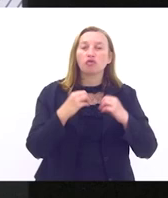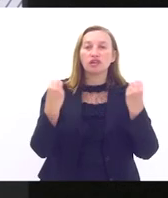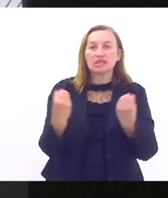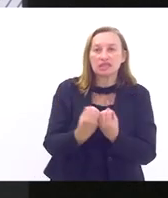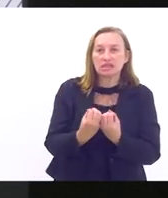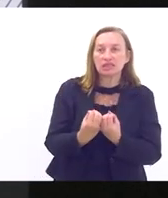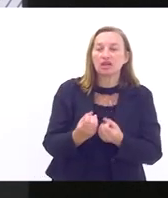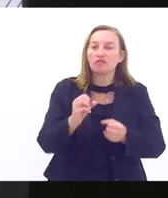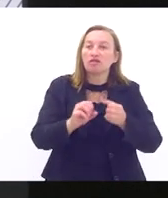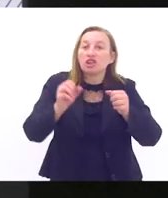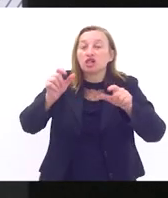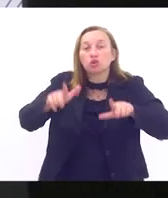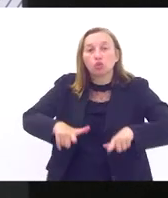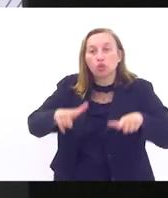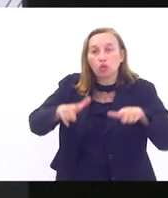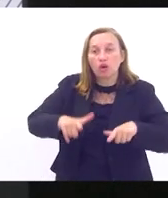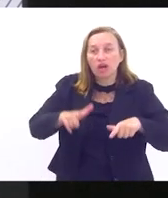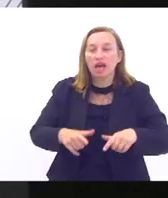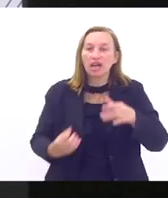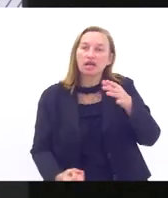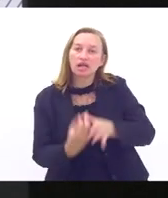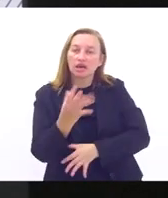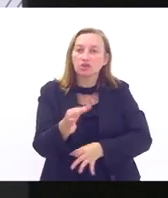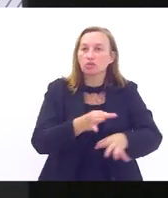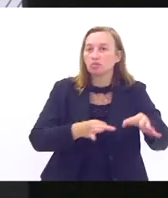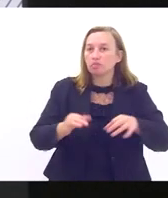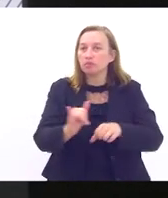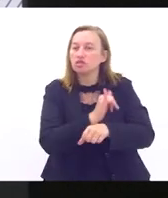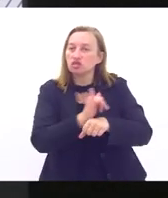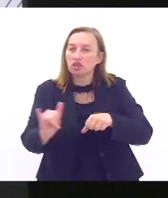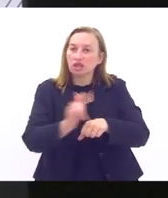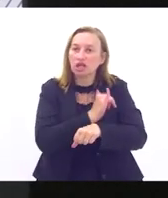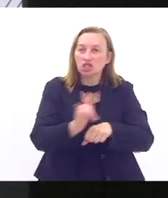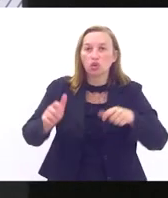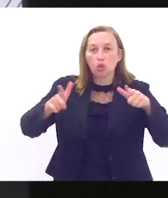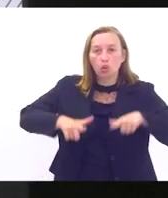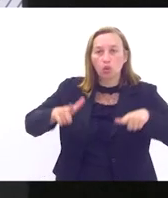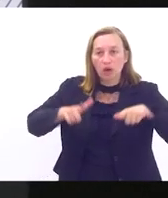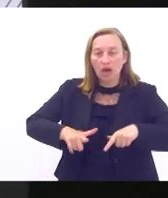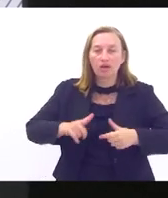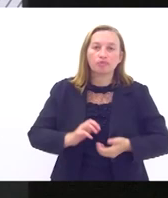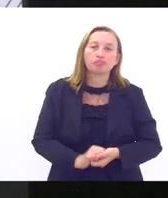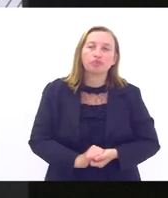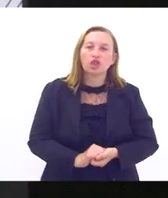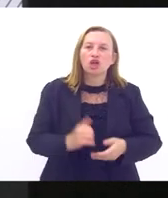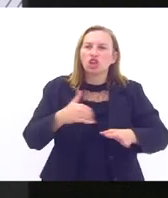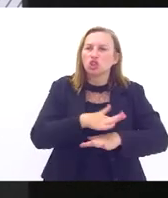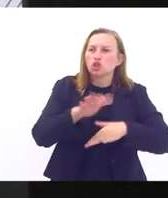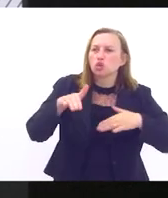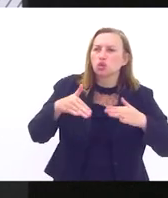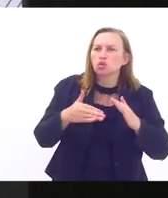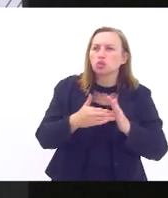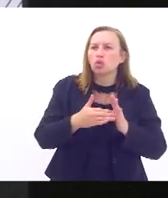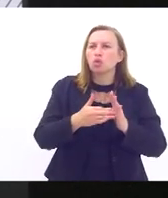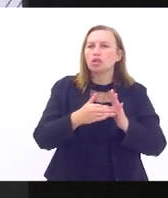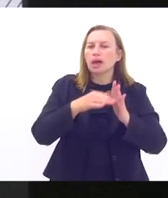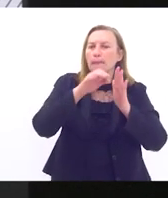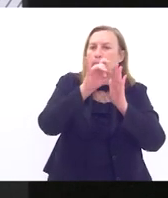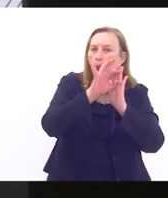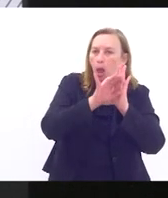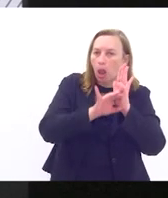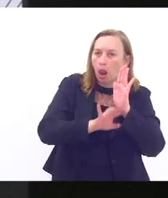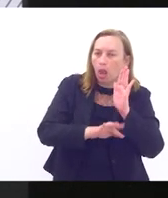feitas localmente, a construção desse planejamento local e e toda uma agenda de